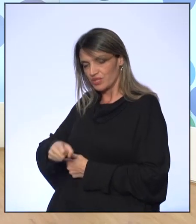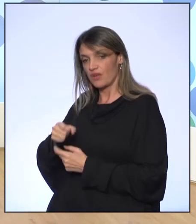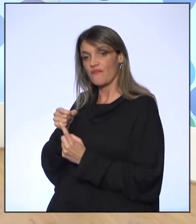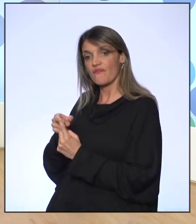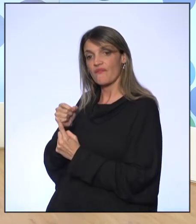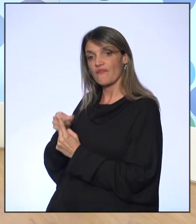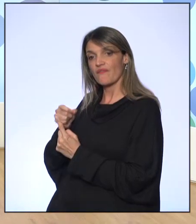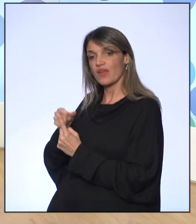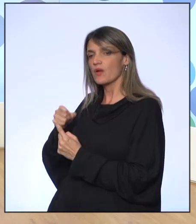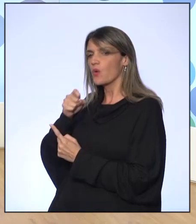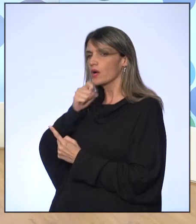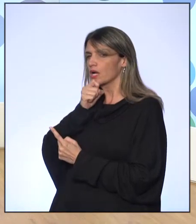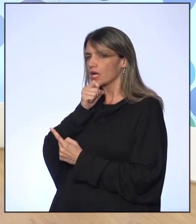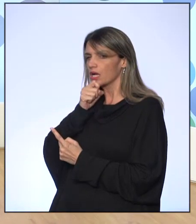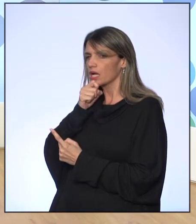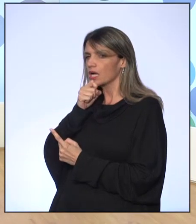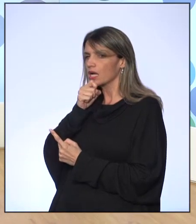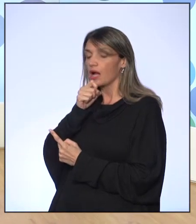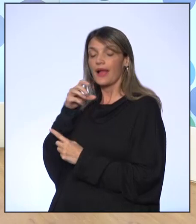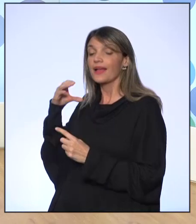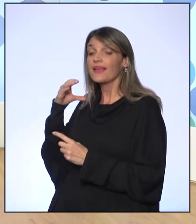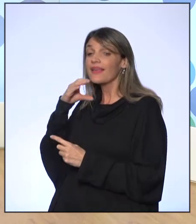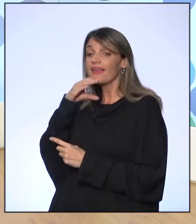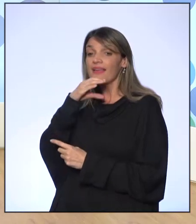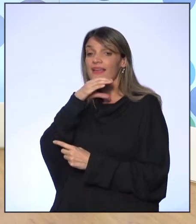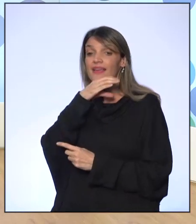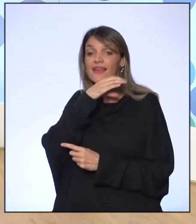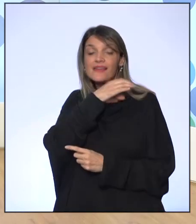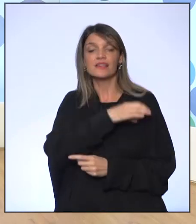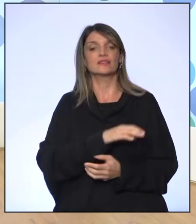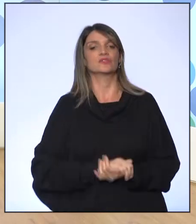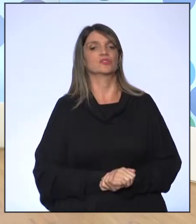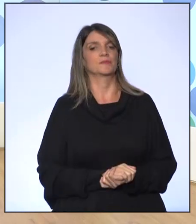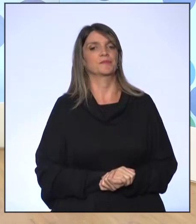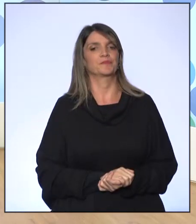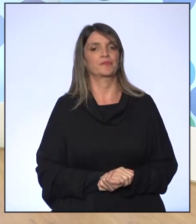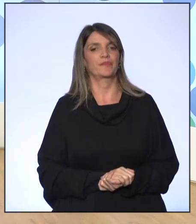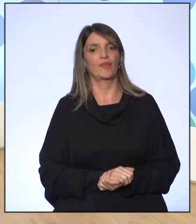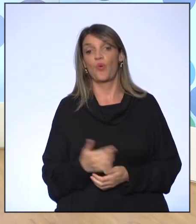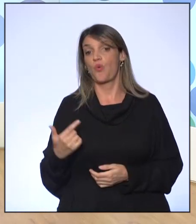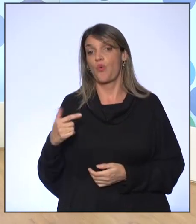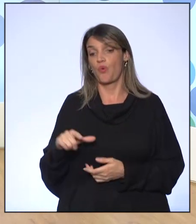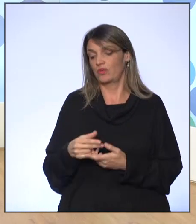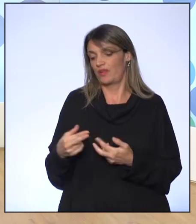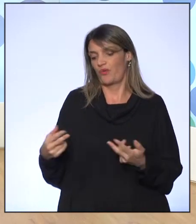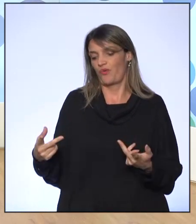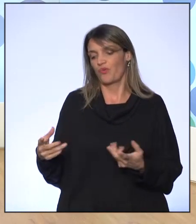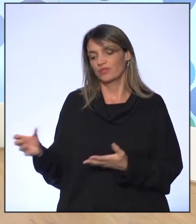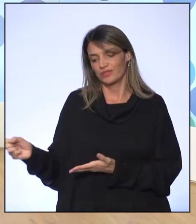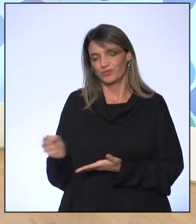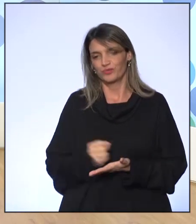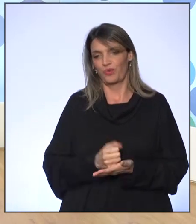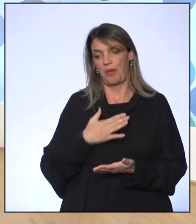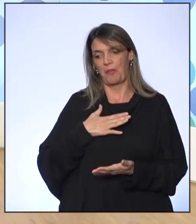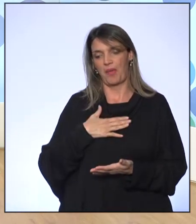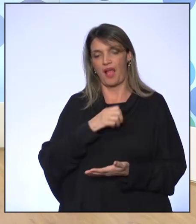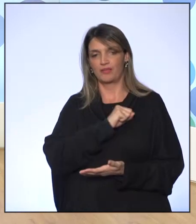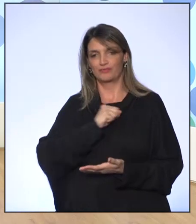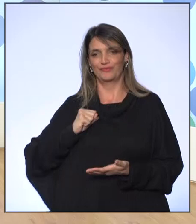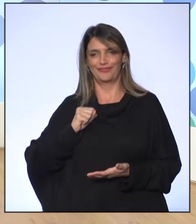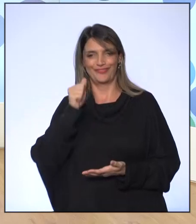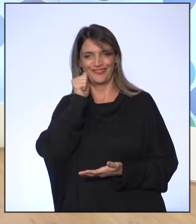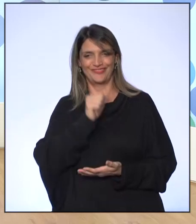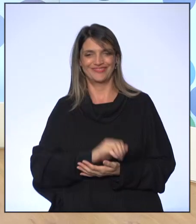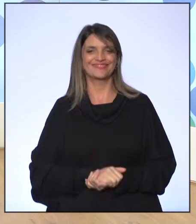desejava passar. Bom, mas ainda eu trouxe mais uma coisa aqui. Eu passei na casa da minha sogra antes de vir e peguei essas coisinhas lá com ela, viu? Isso. Boa ideia.